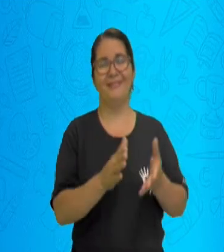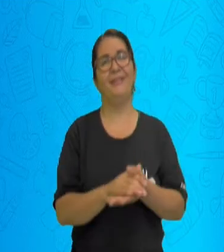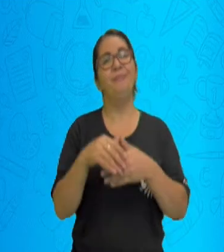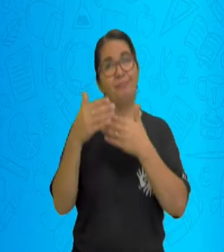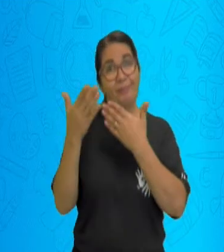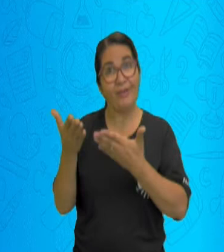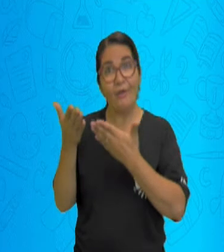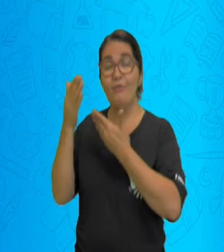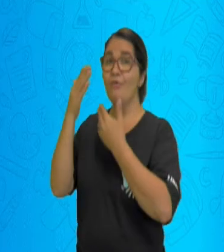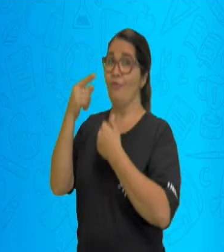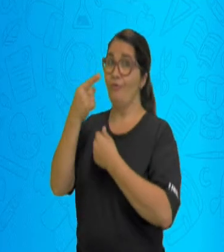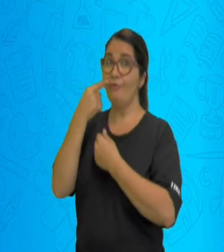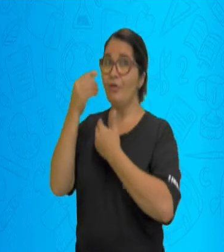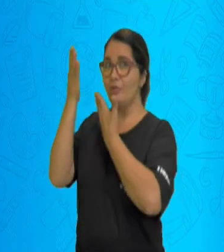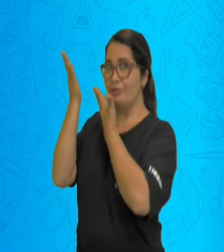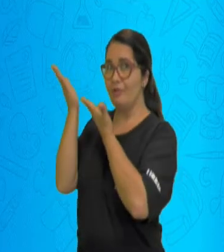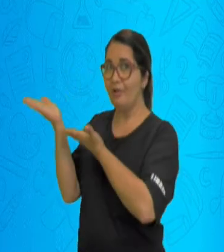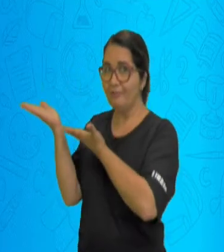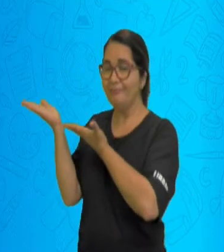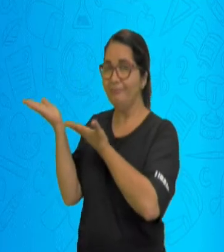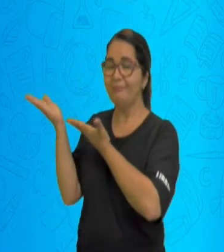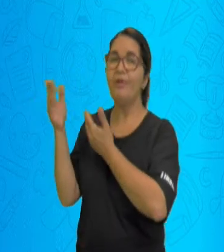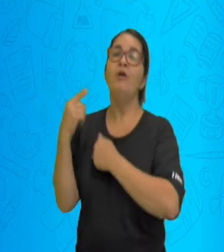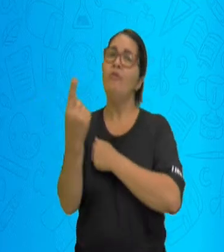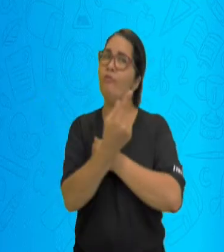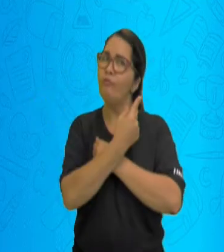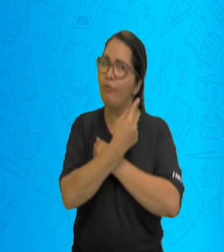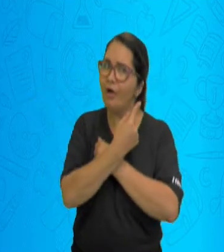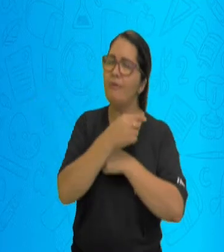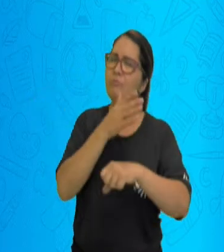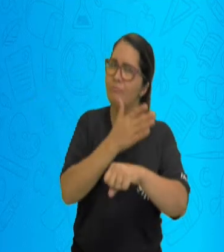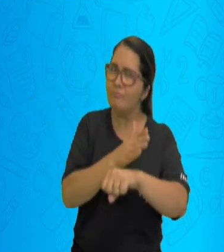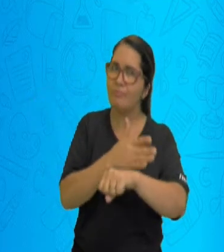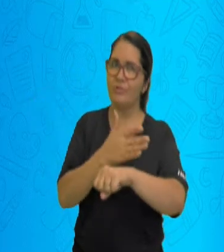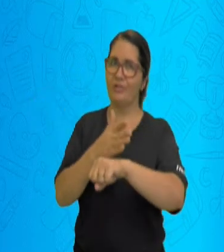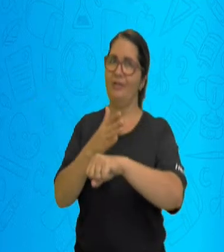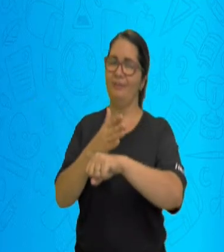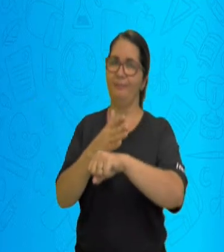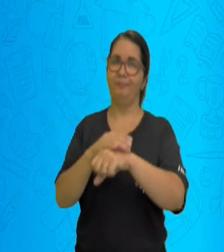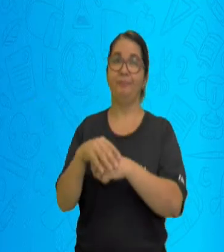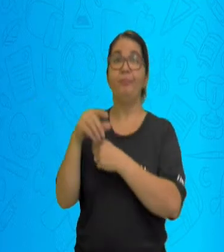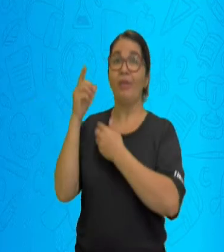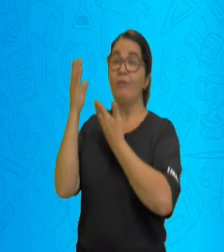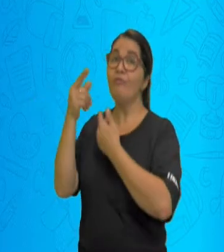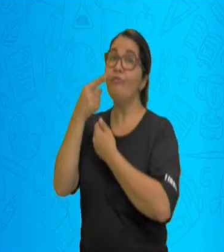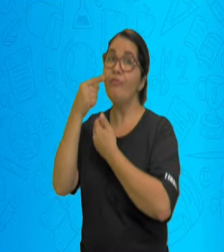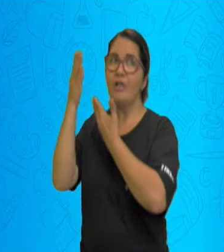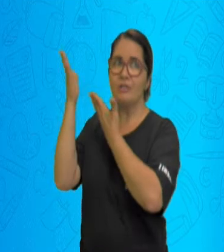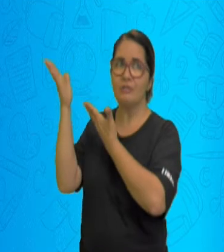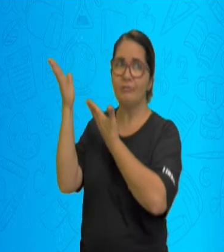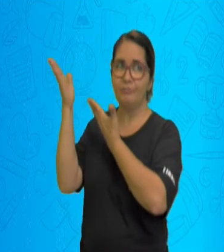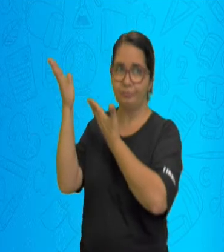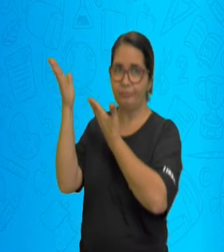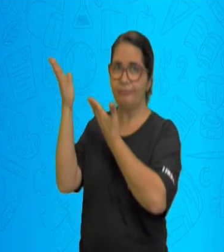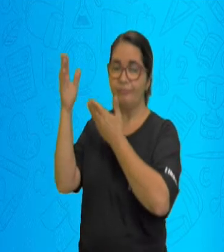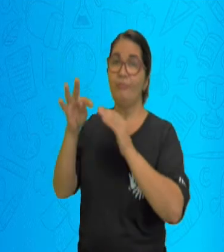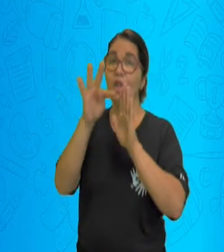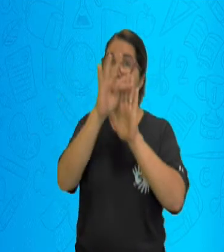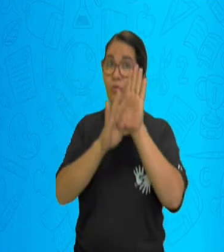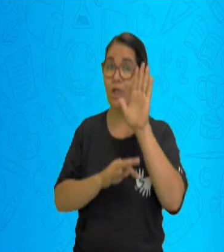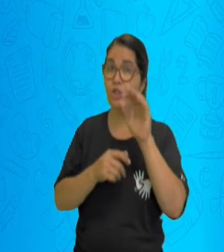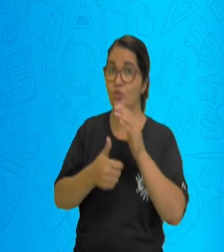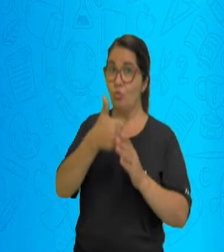texto escrito na linguagem formal. Observem lá, texto 1. Doutor